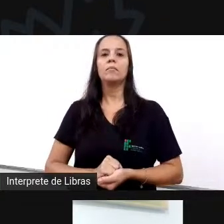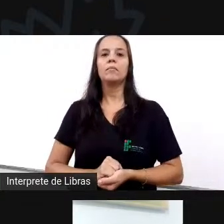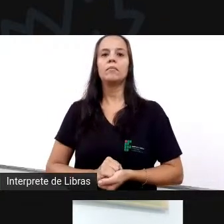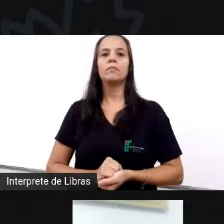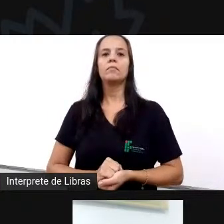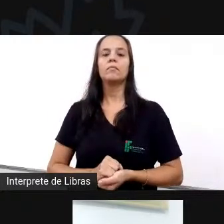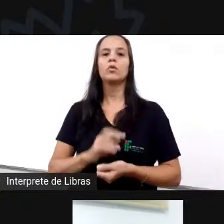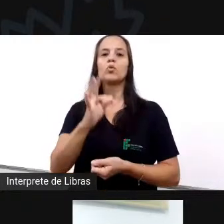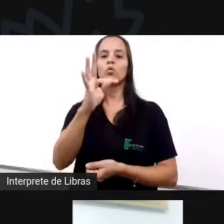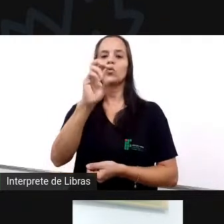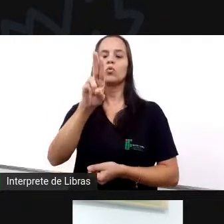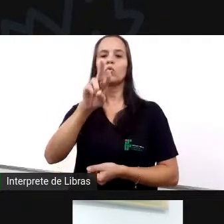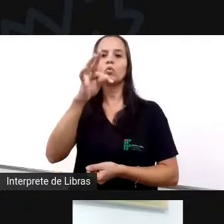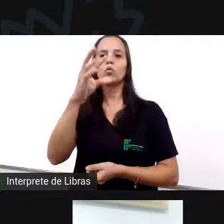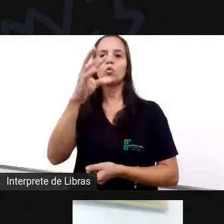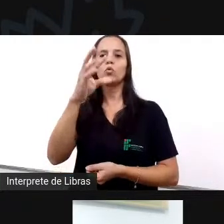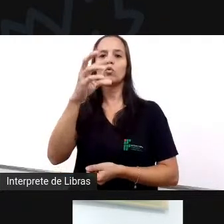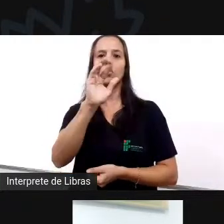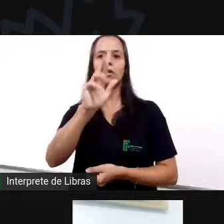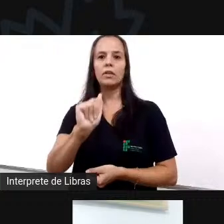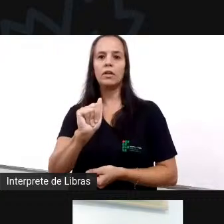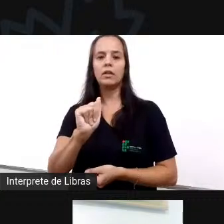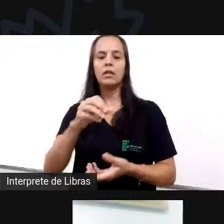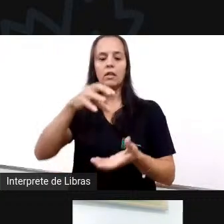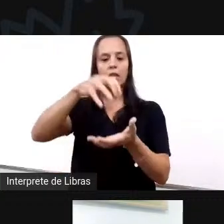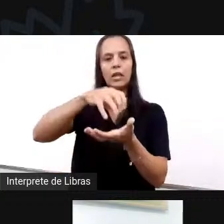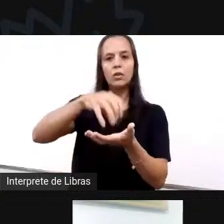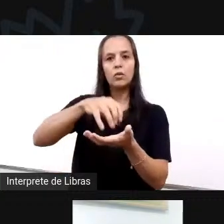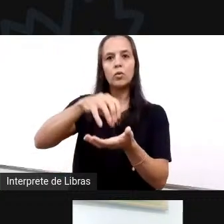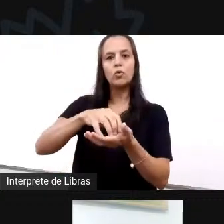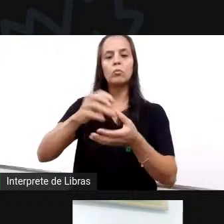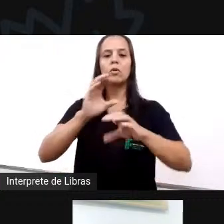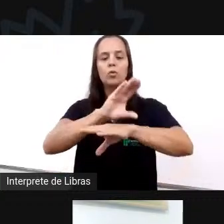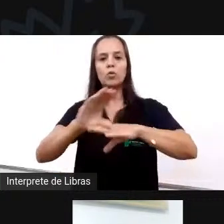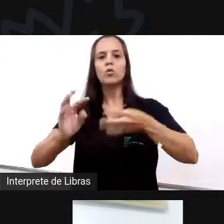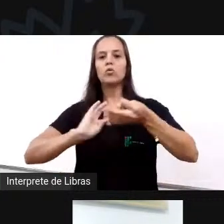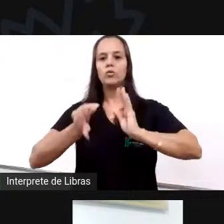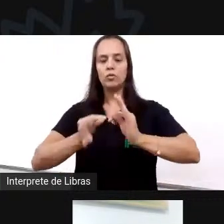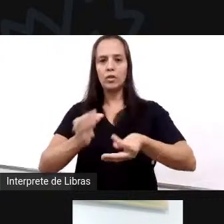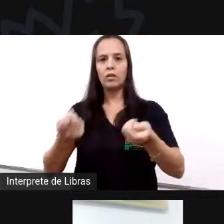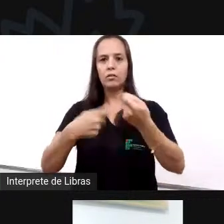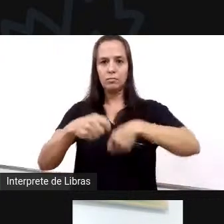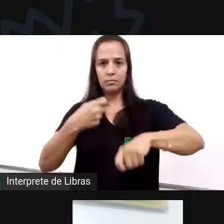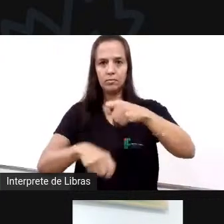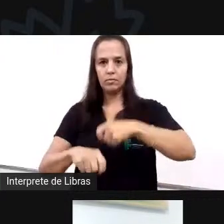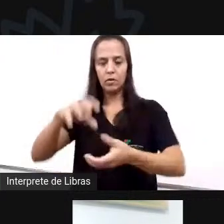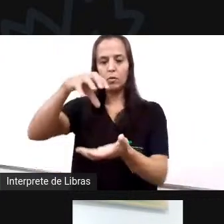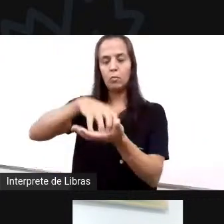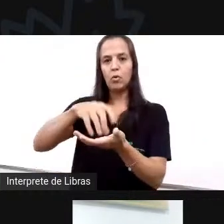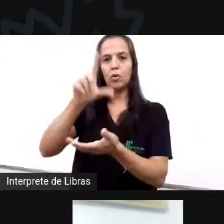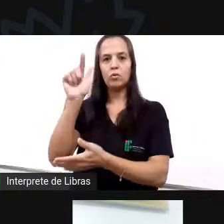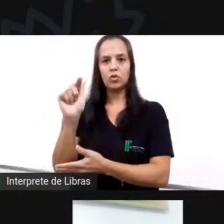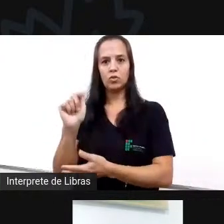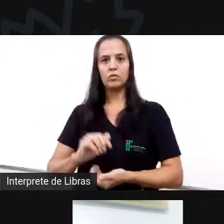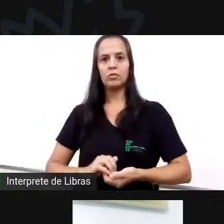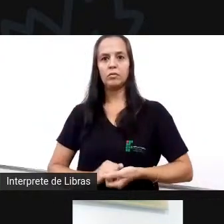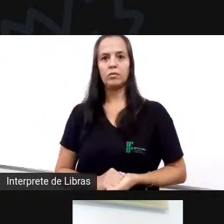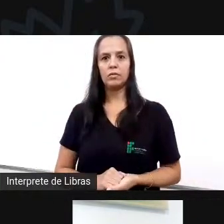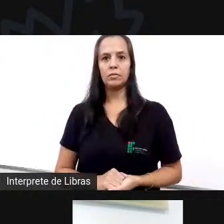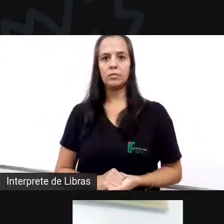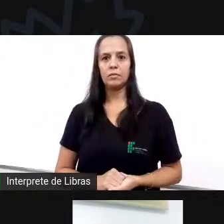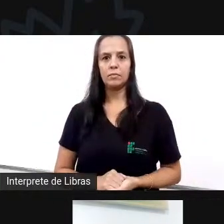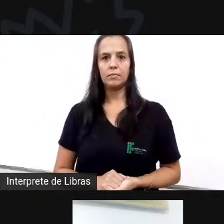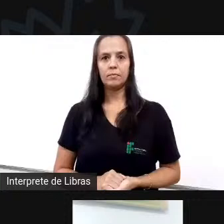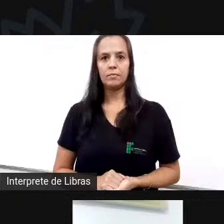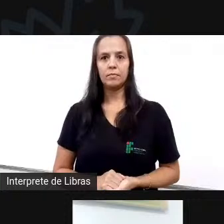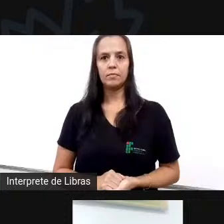tutora homenageada da turma do curso técnico em administração do Polo Giruá.